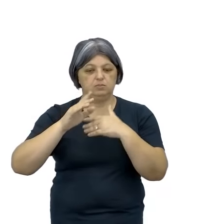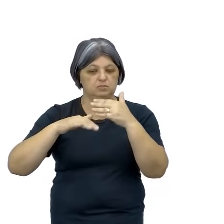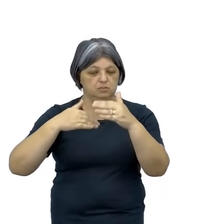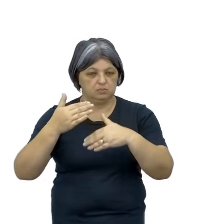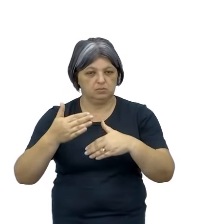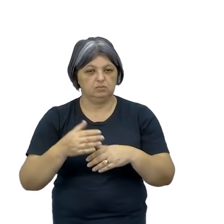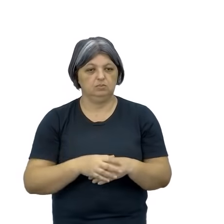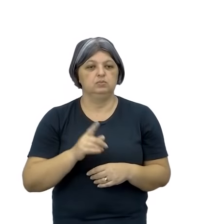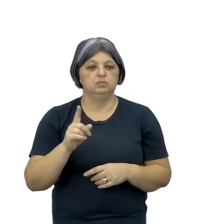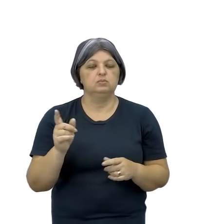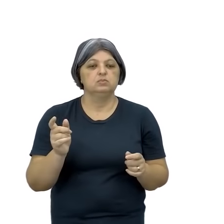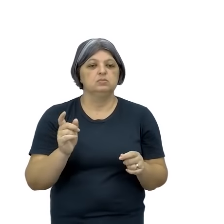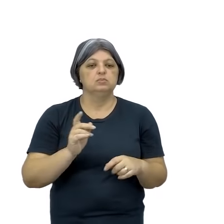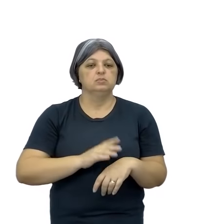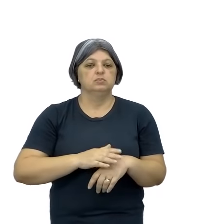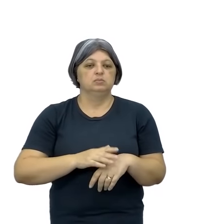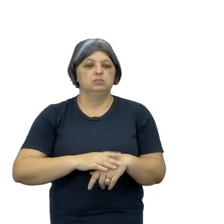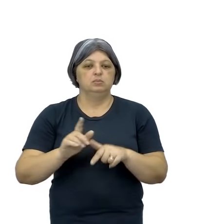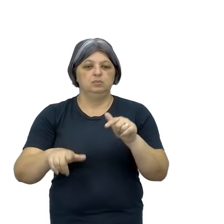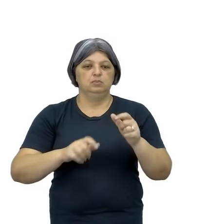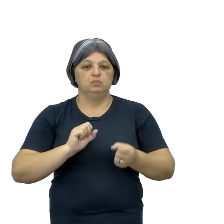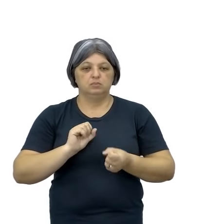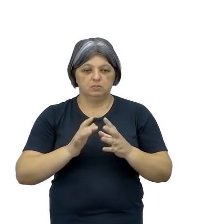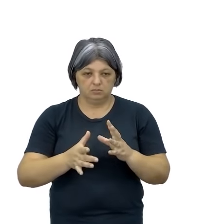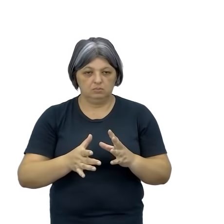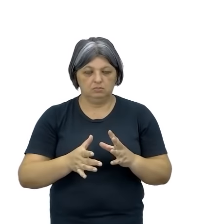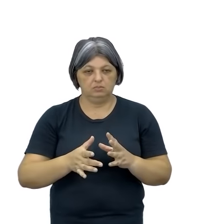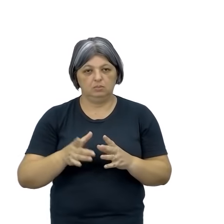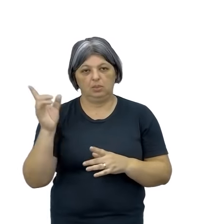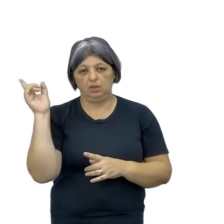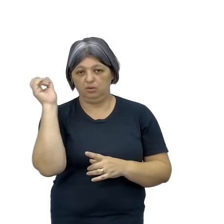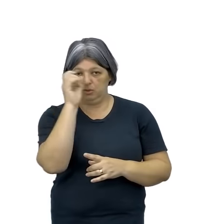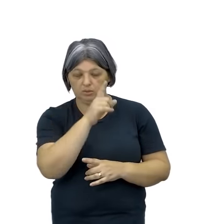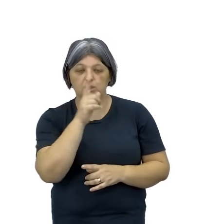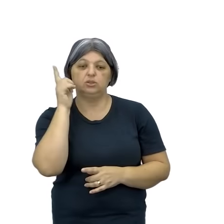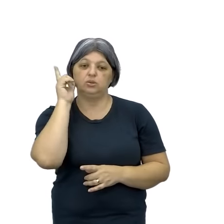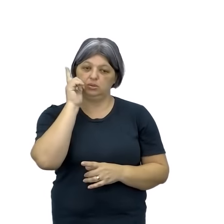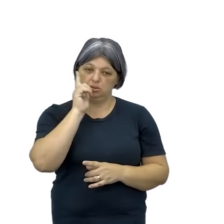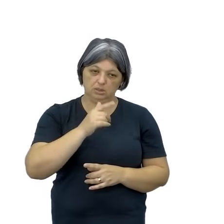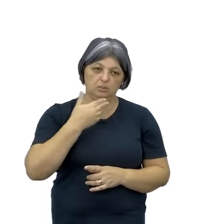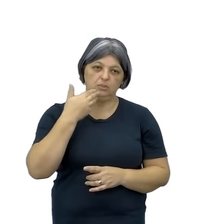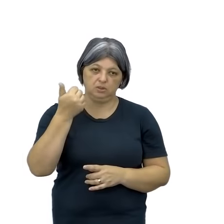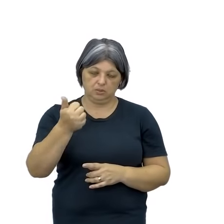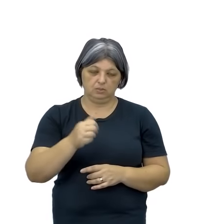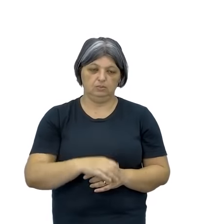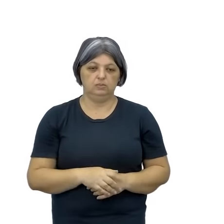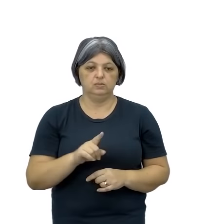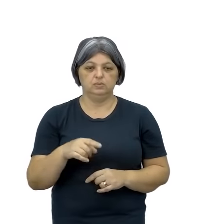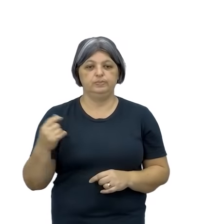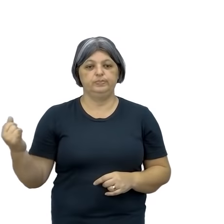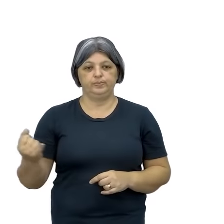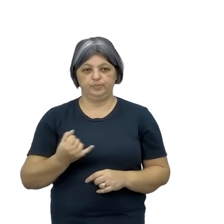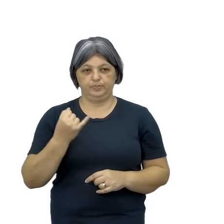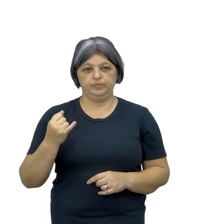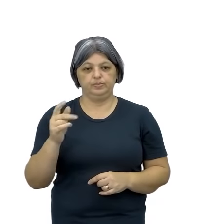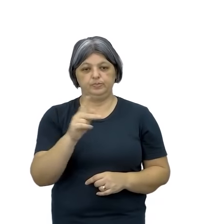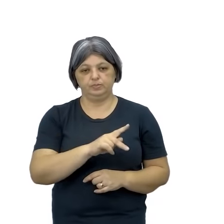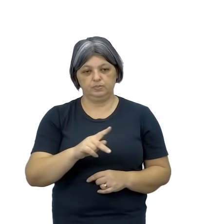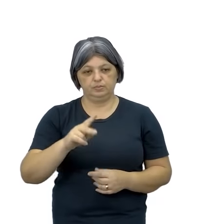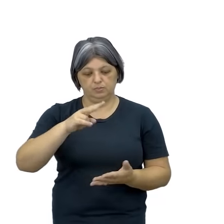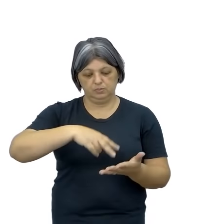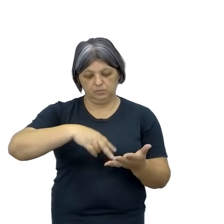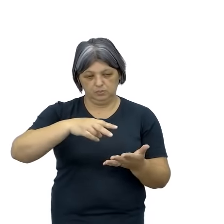possa efetuar ações para sanar essas dificuldades. Por isso, ela é importante, professores, ler o